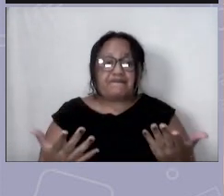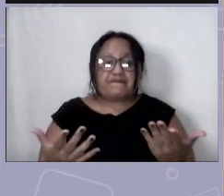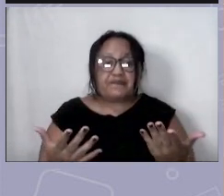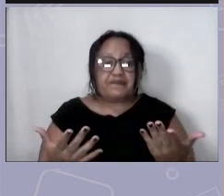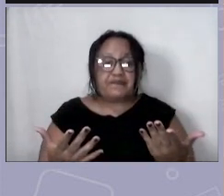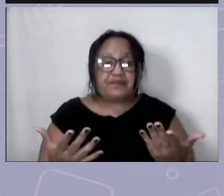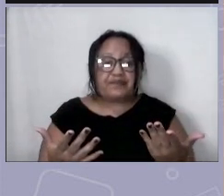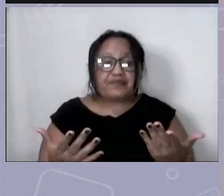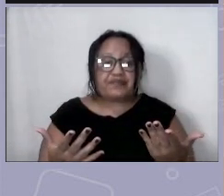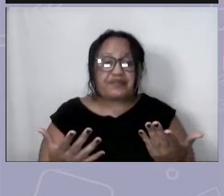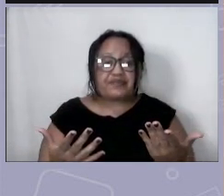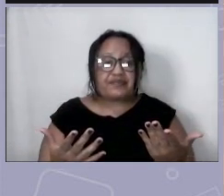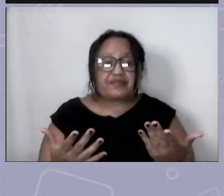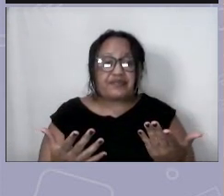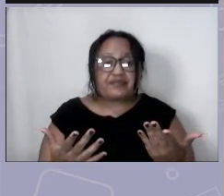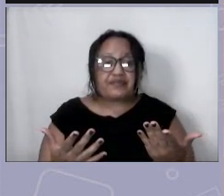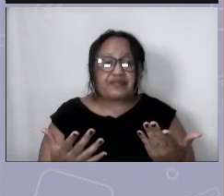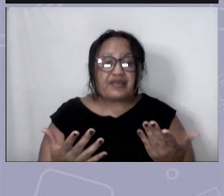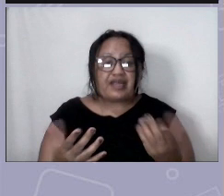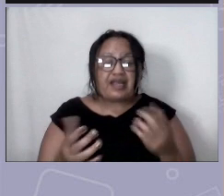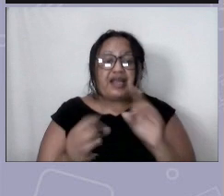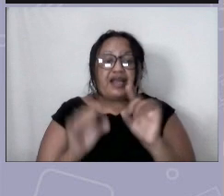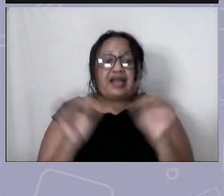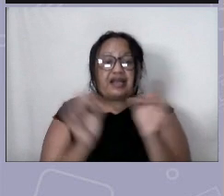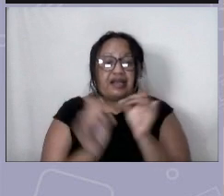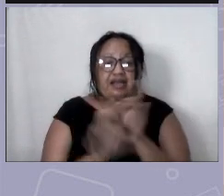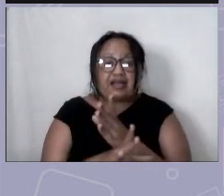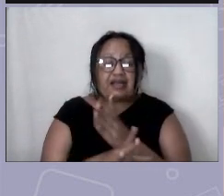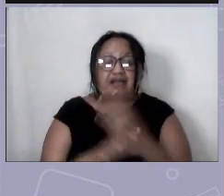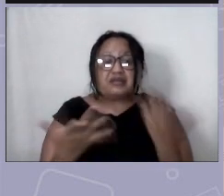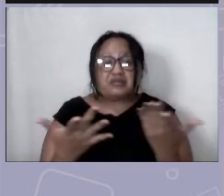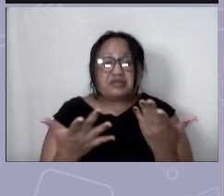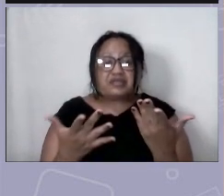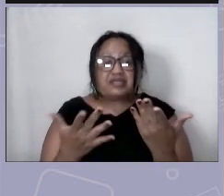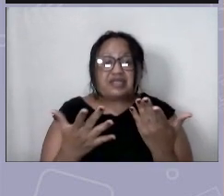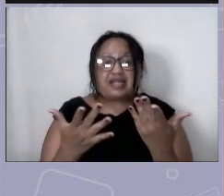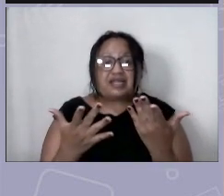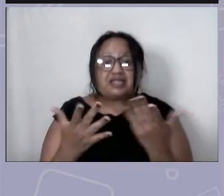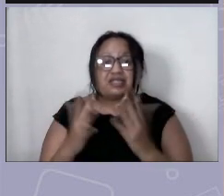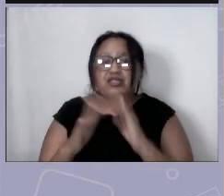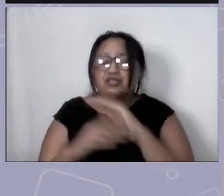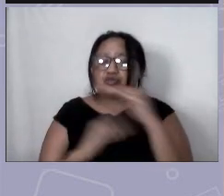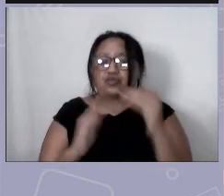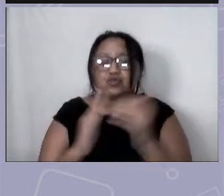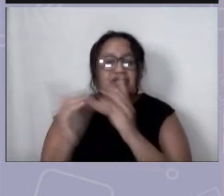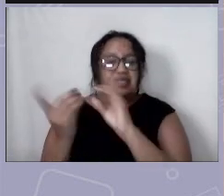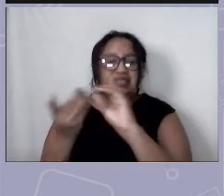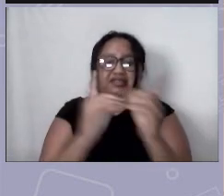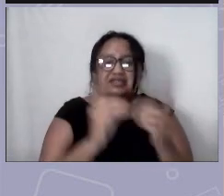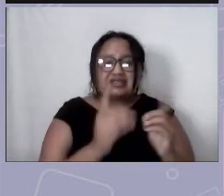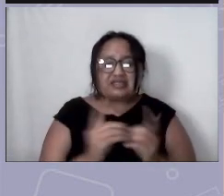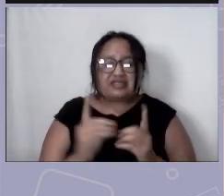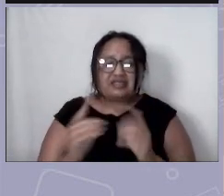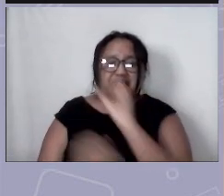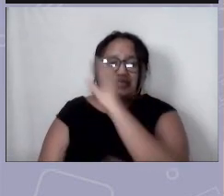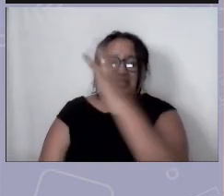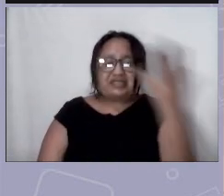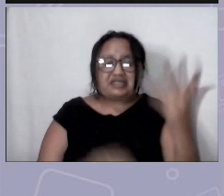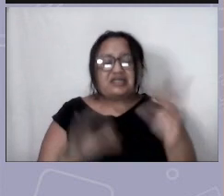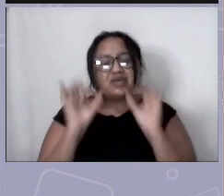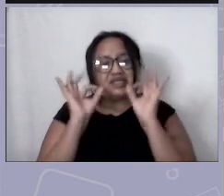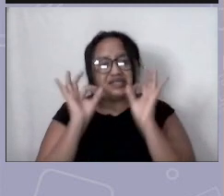comentar eles acabam também alterando toda essa dinâmica ecológica então a correta é a letra E tá